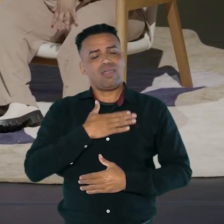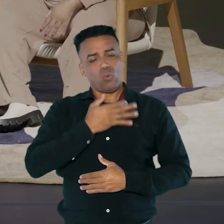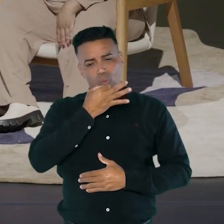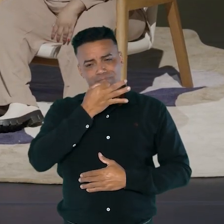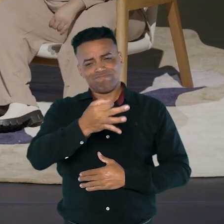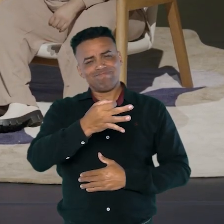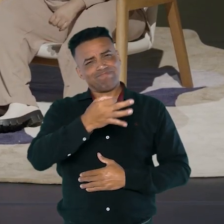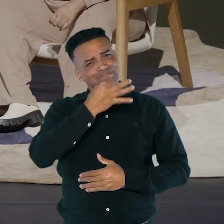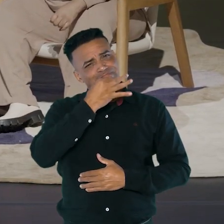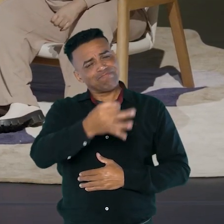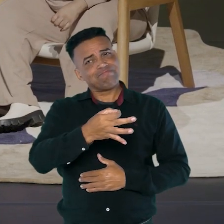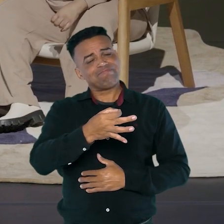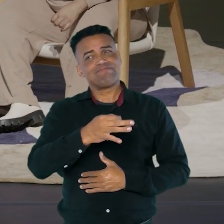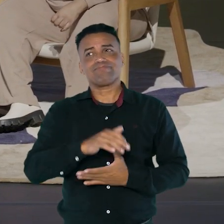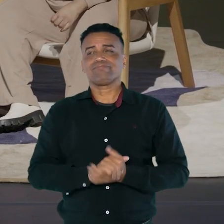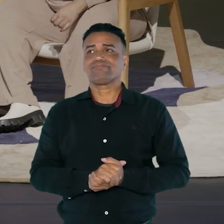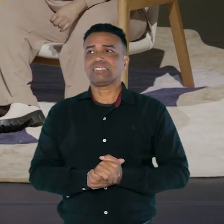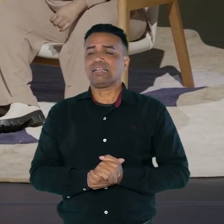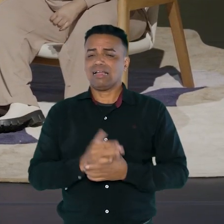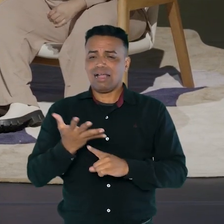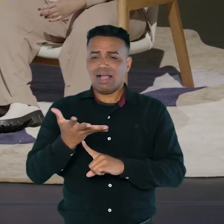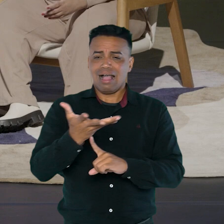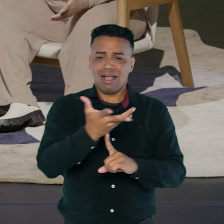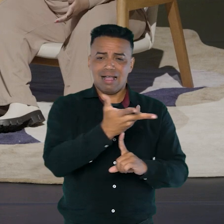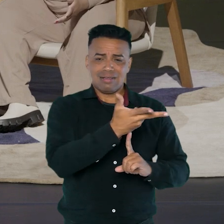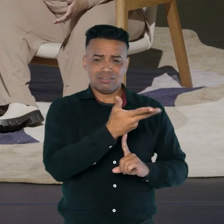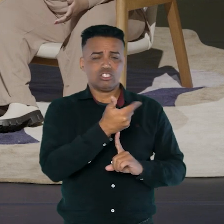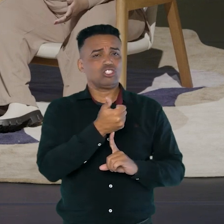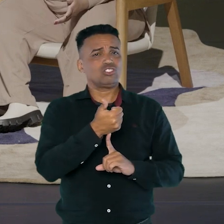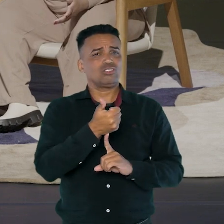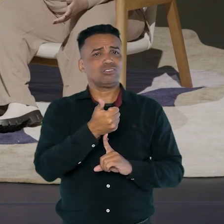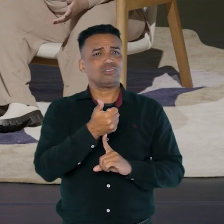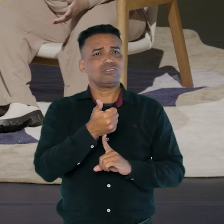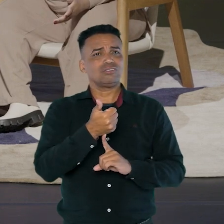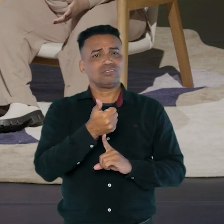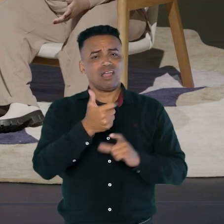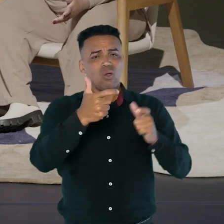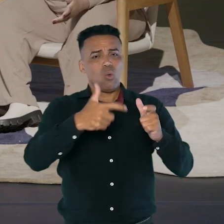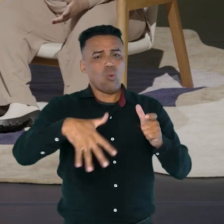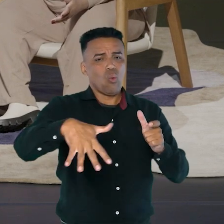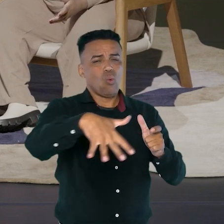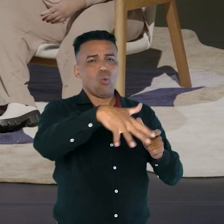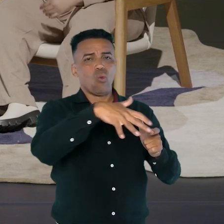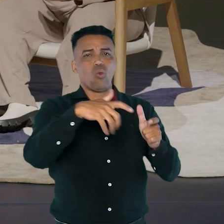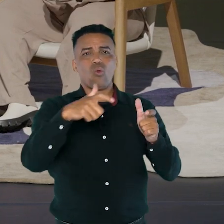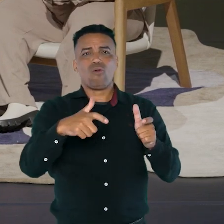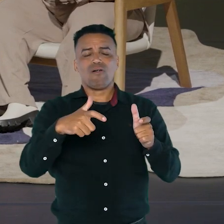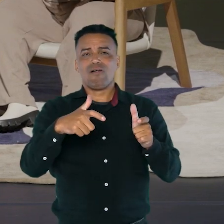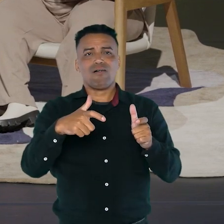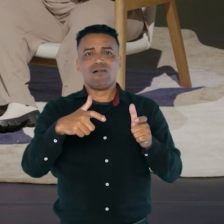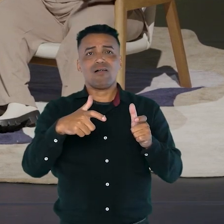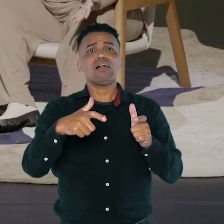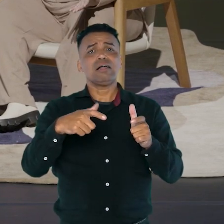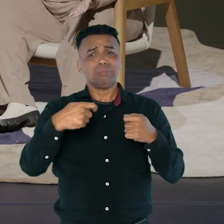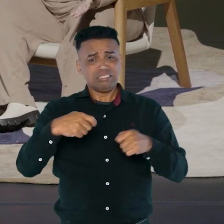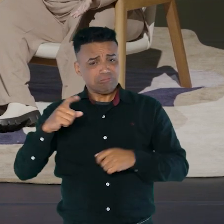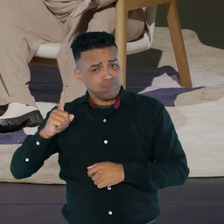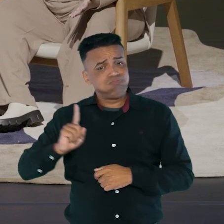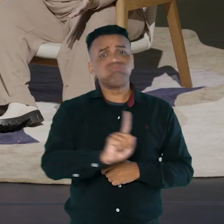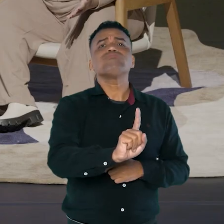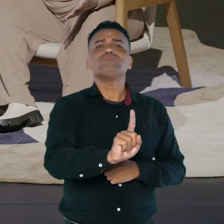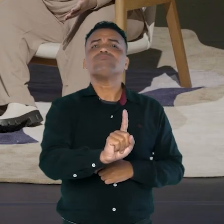Eu acho que a arte é um território, né? E é imperativo